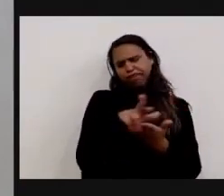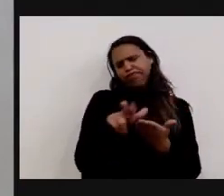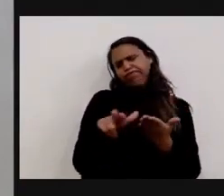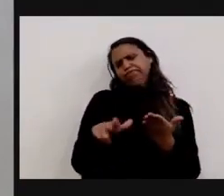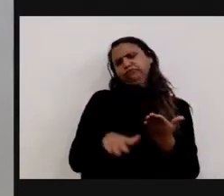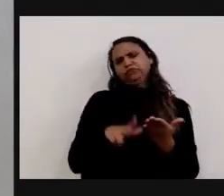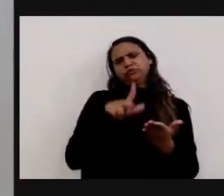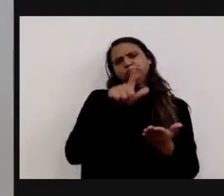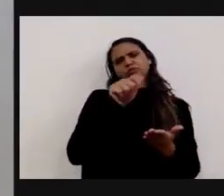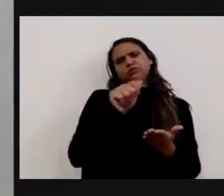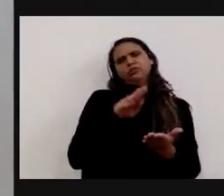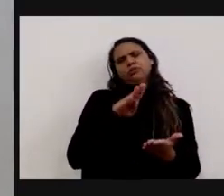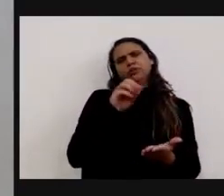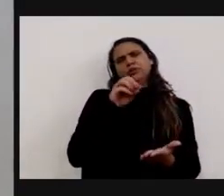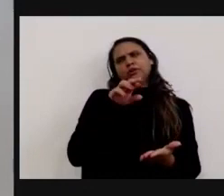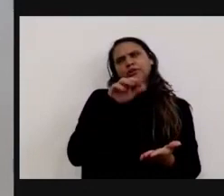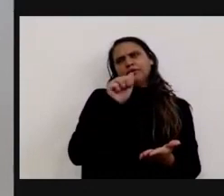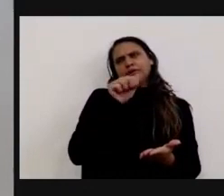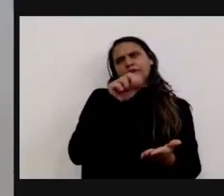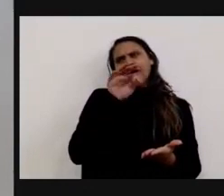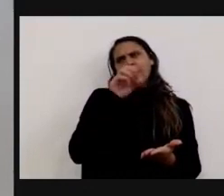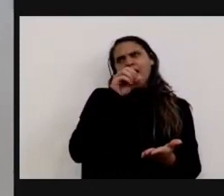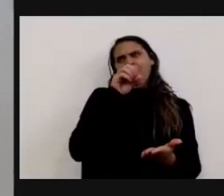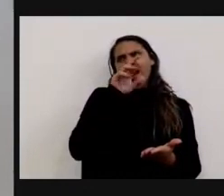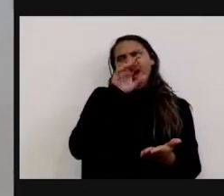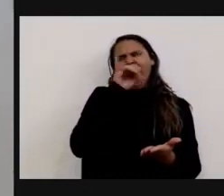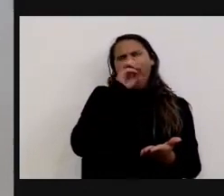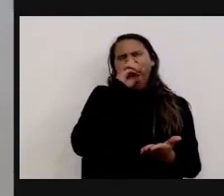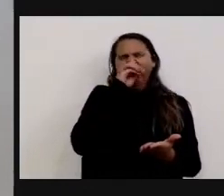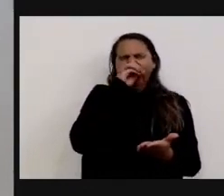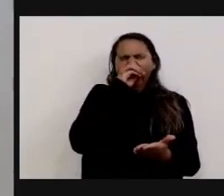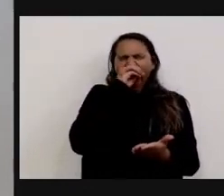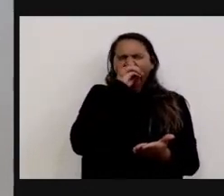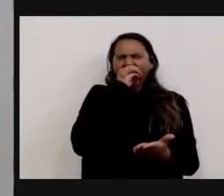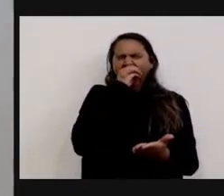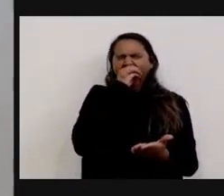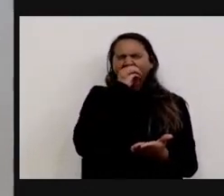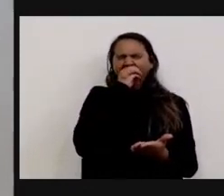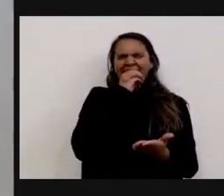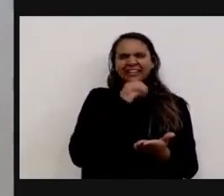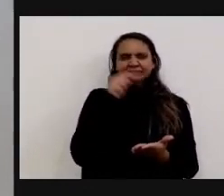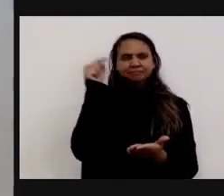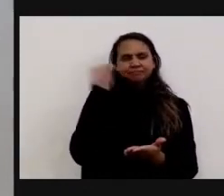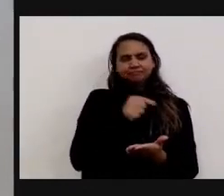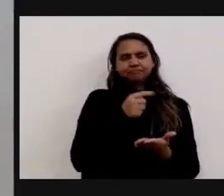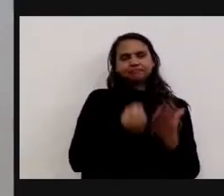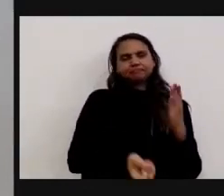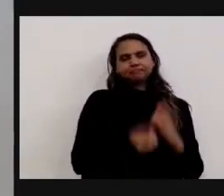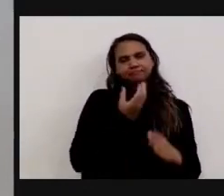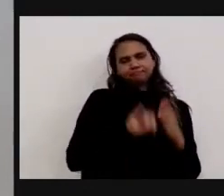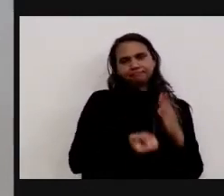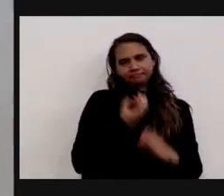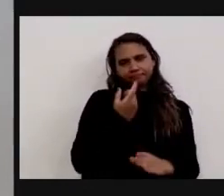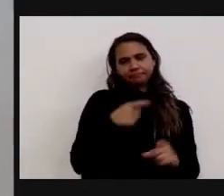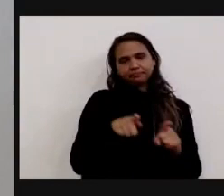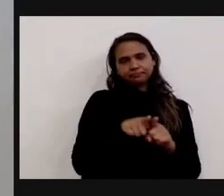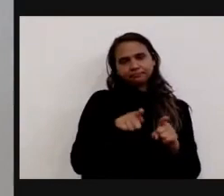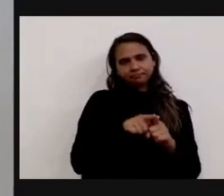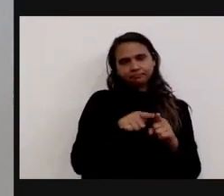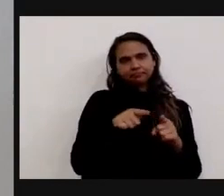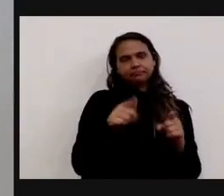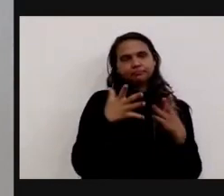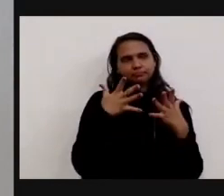e criou o laboratório que fazia sentido veio aqui nela participou de eventos do cefor